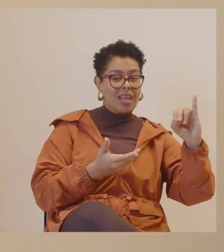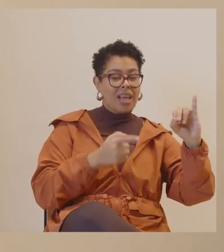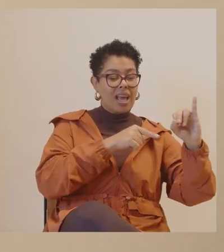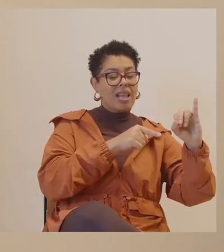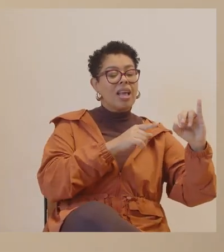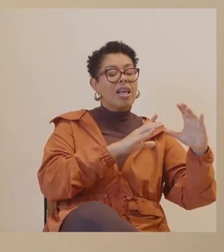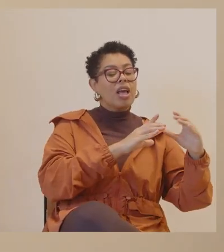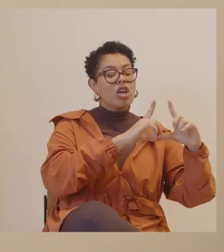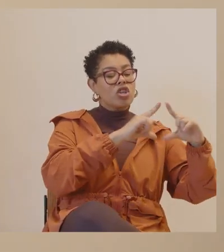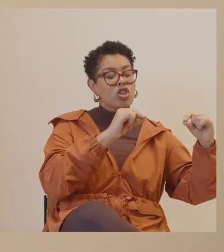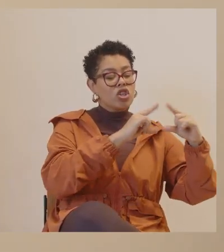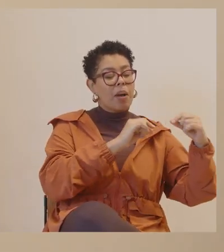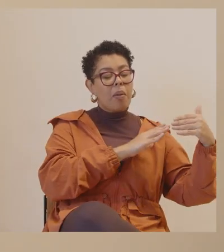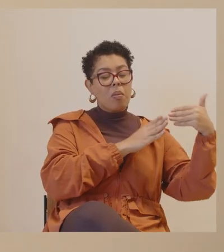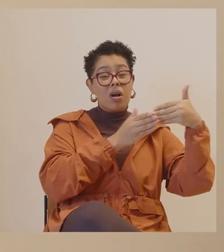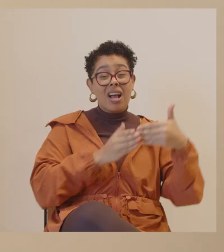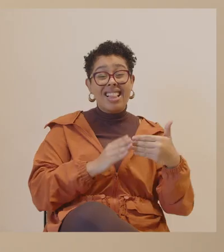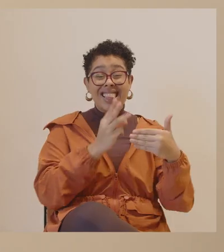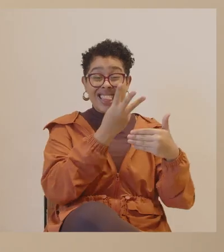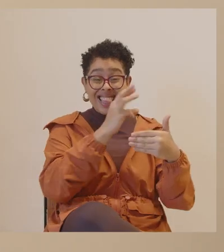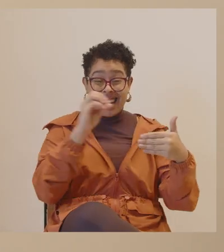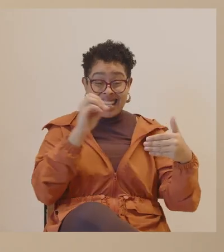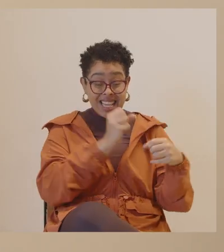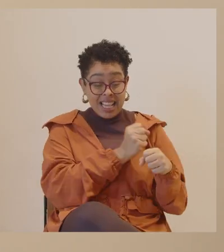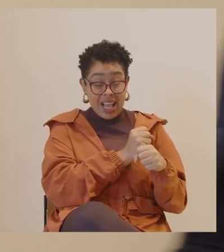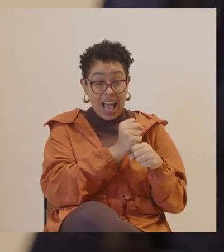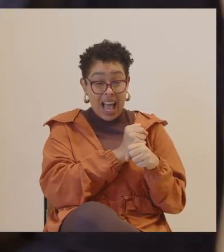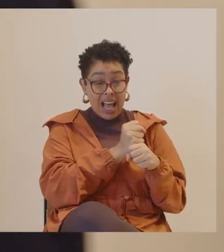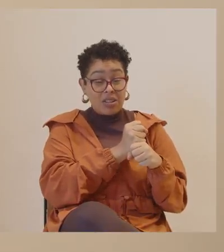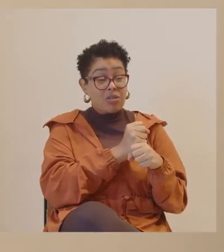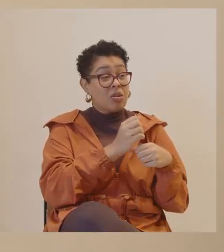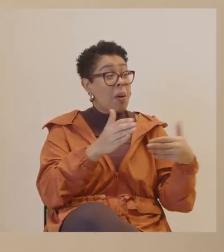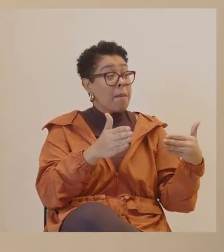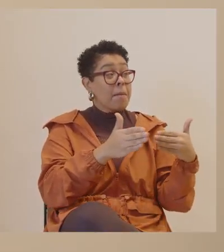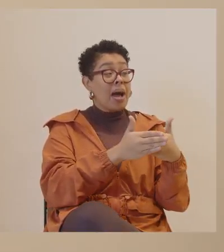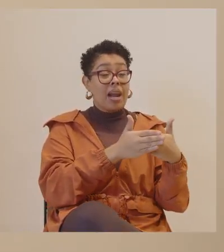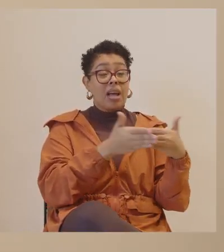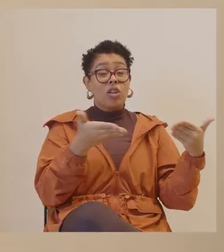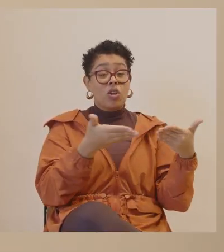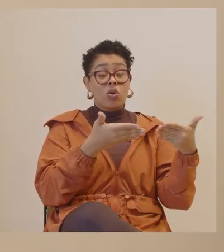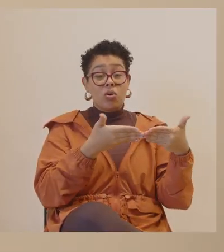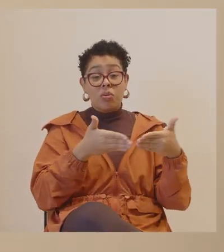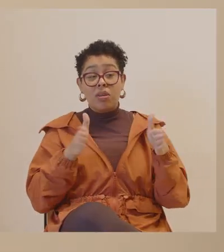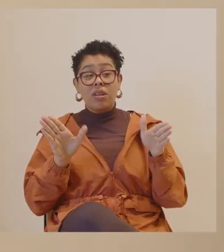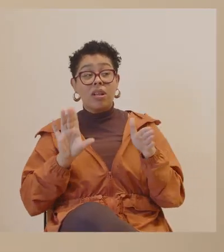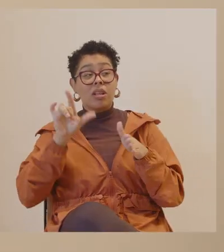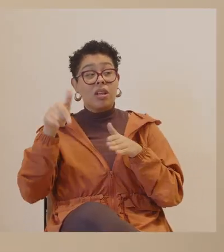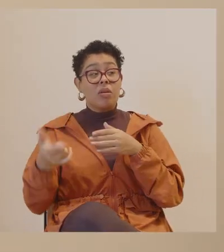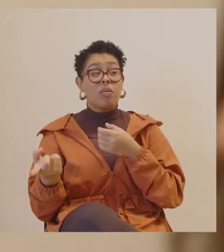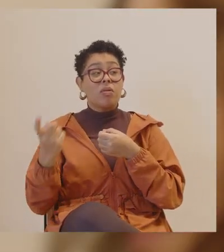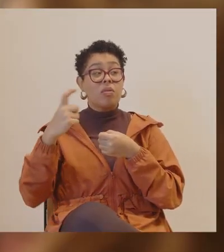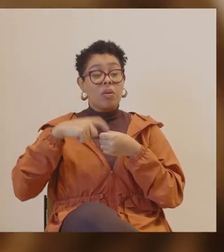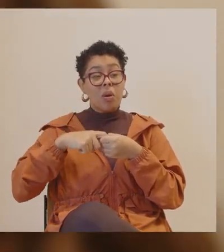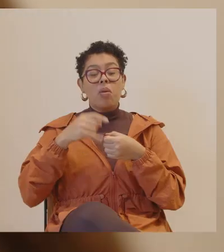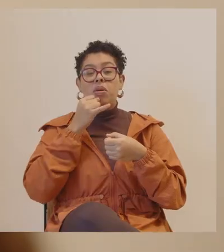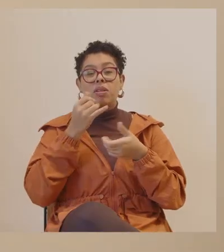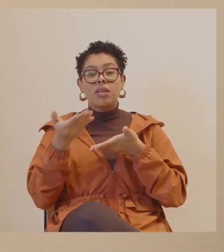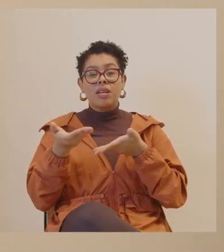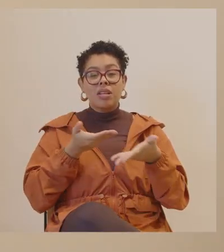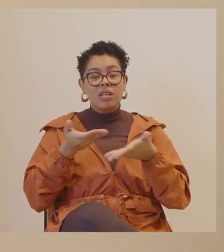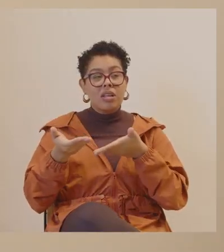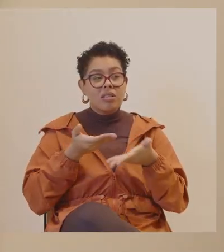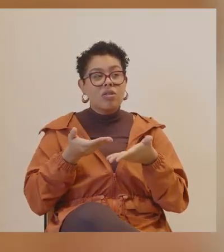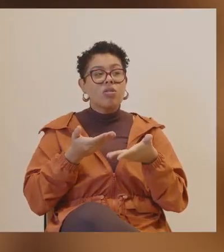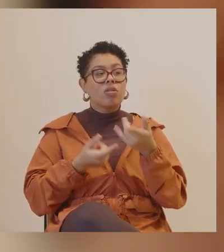estadunidense que chega na costa da, então, Baía do Edo, hoje Tóquio, né, e reestabelece as transações comerciais